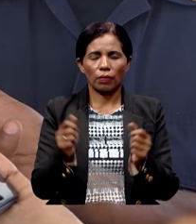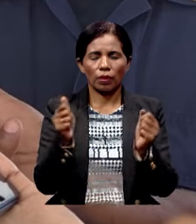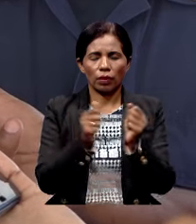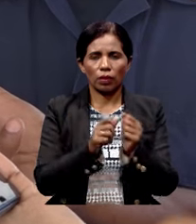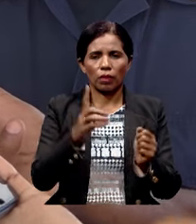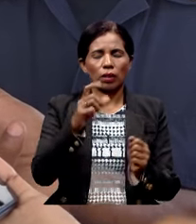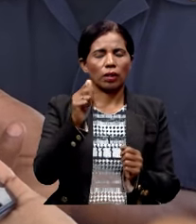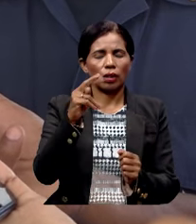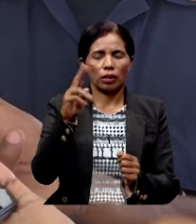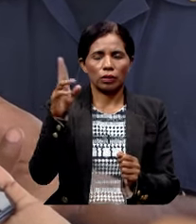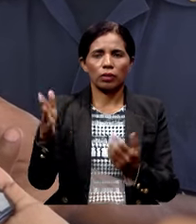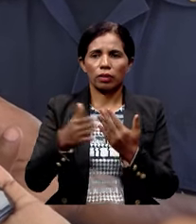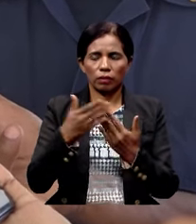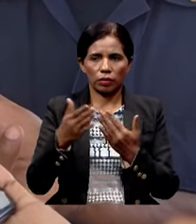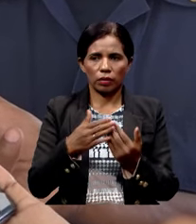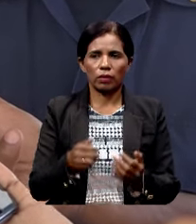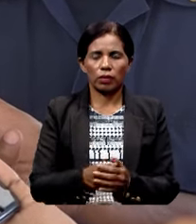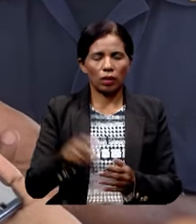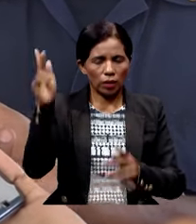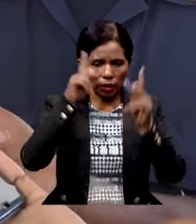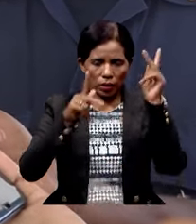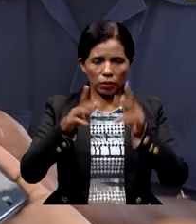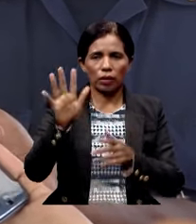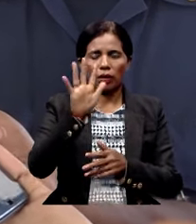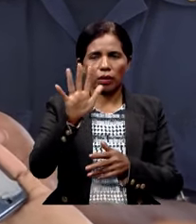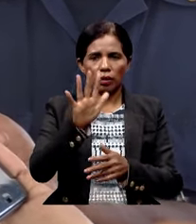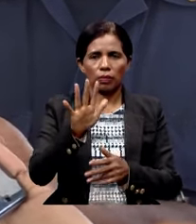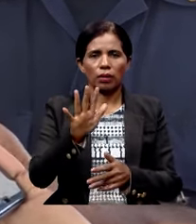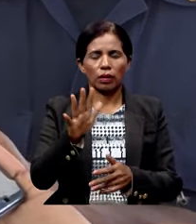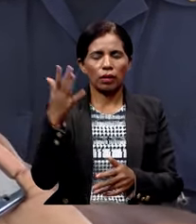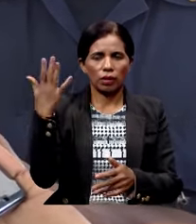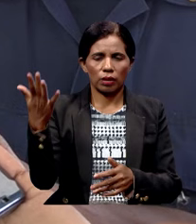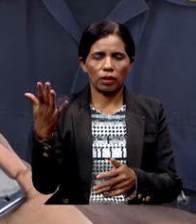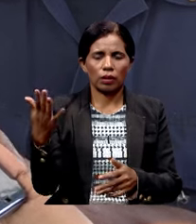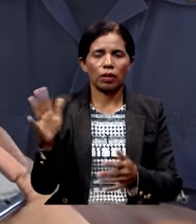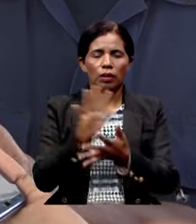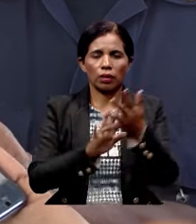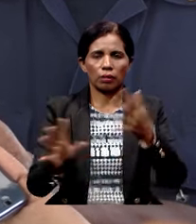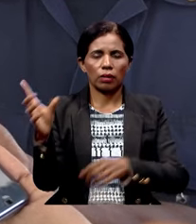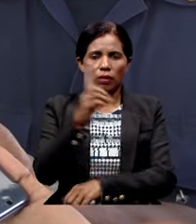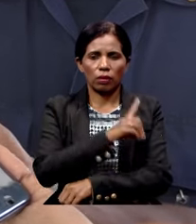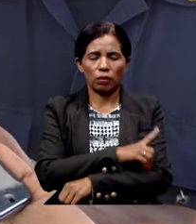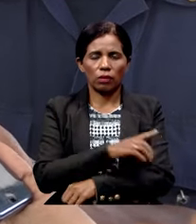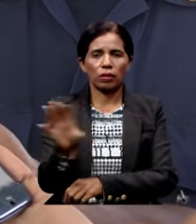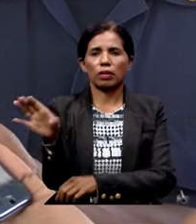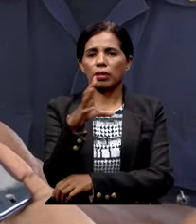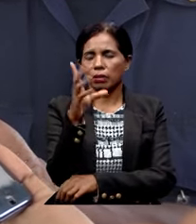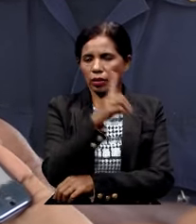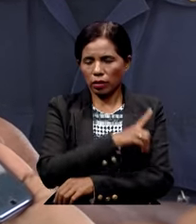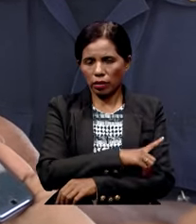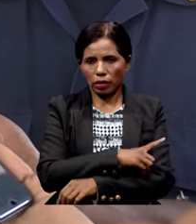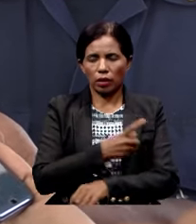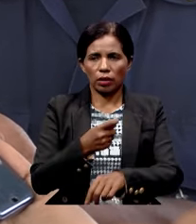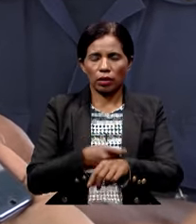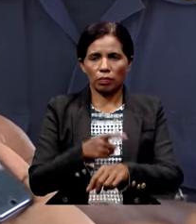simples. Nem caso Lima, nem mesmo acontece durante a celebração do Natal, no tempo